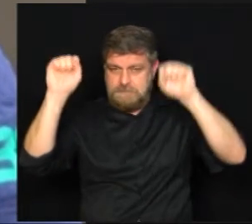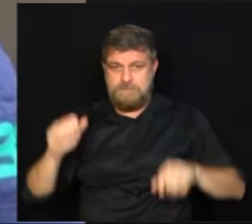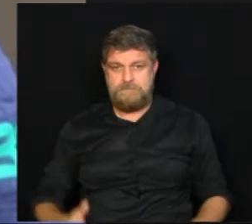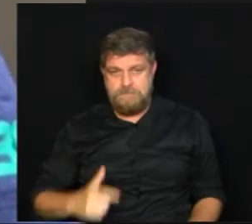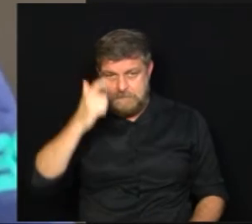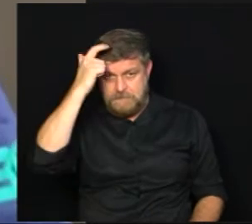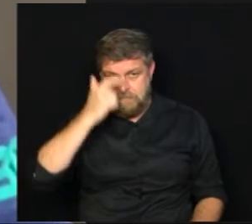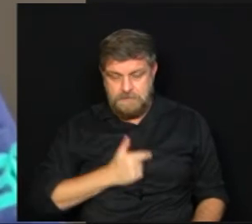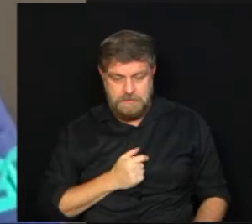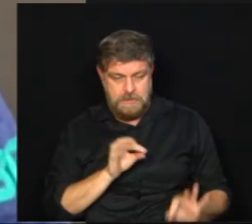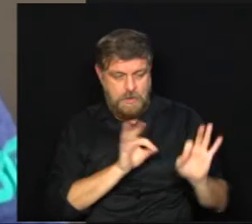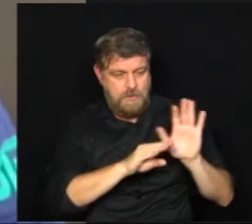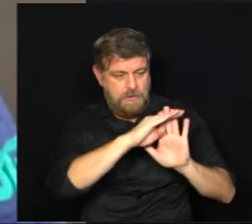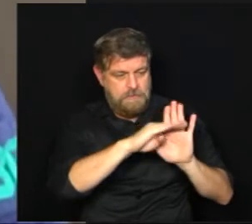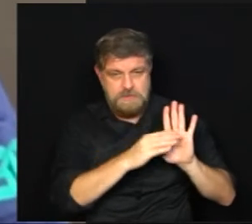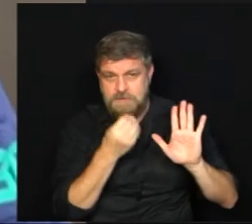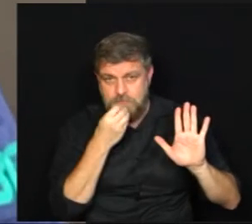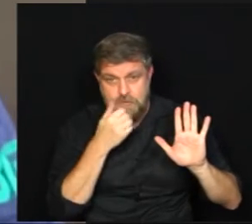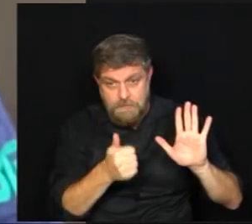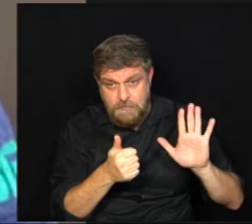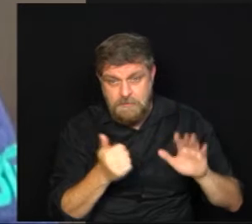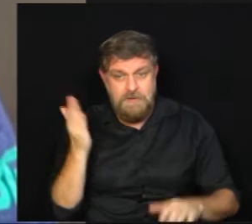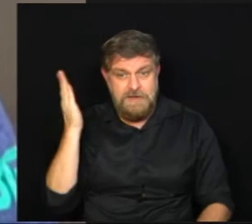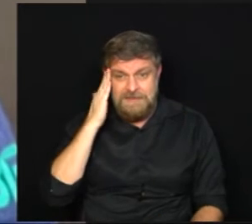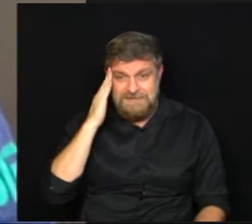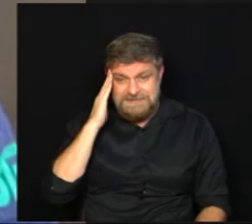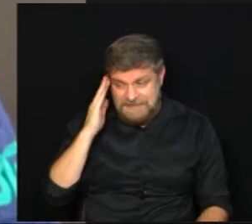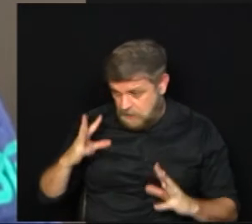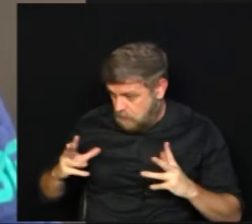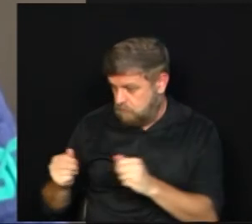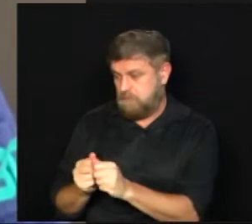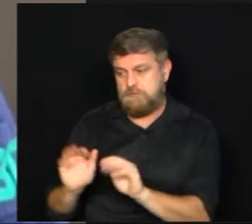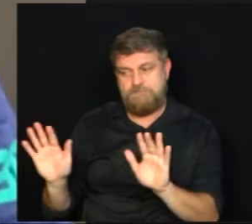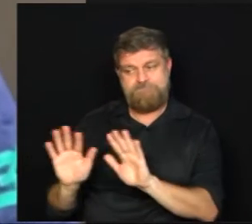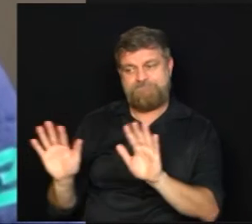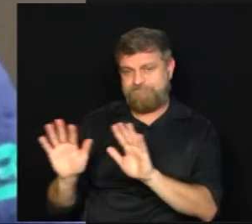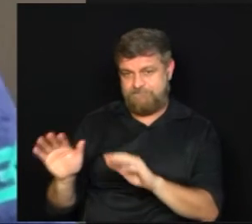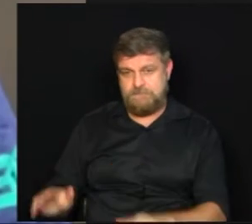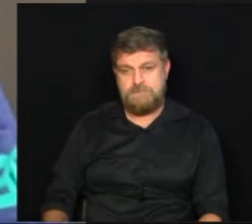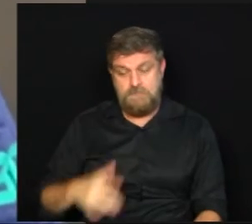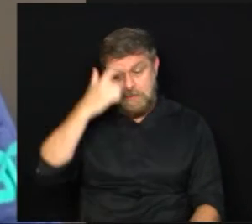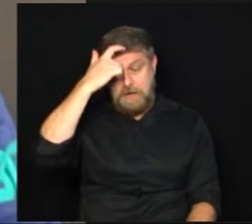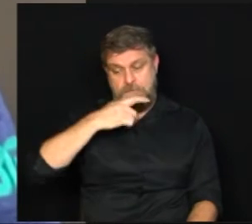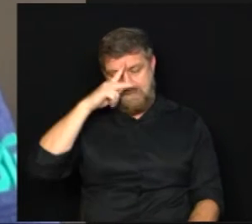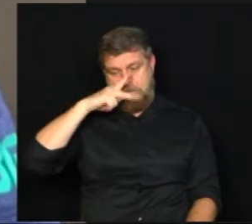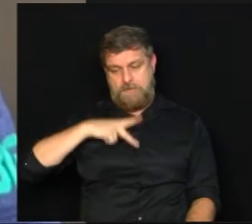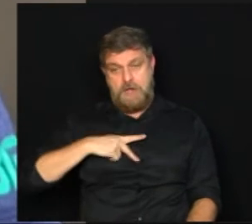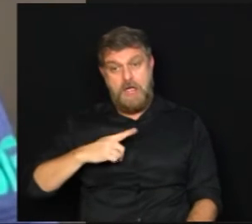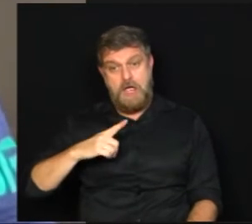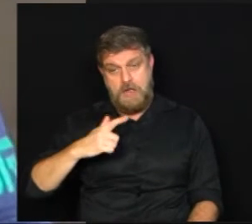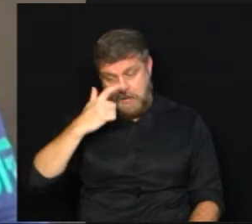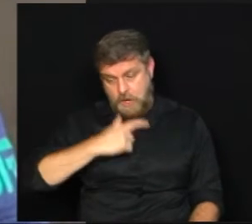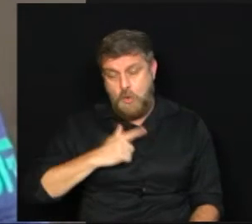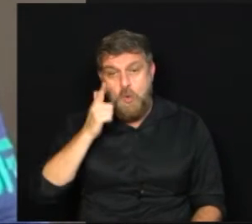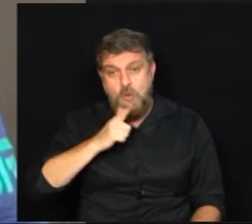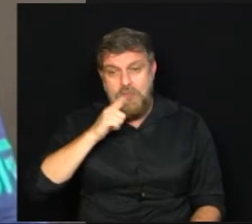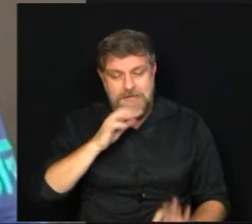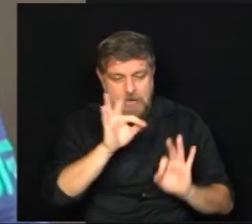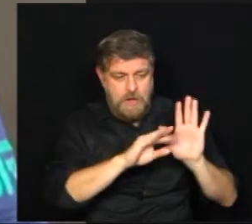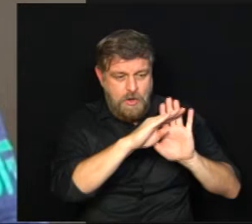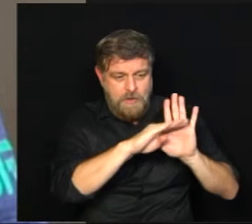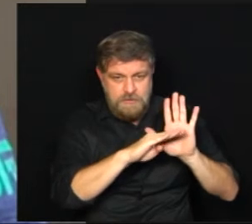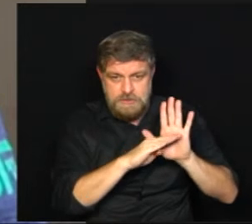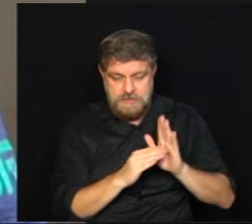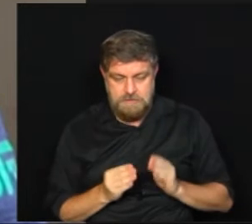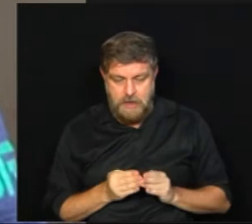entrar num projeto muito bom. Eu sei que essa não é a realidade de todos os atletas. Tá. Eu falo por mim, eu consegui num projeto muito bom que a Marinha